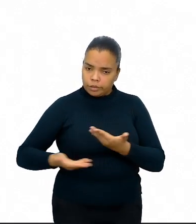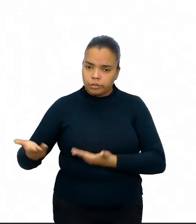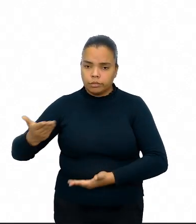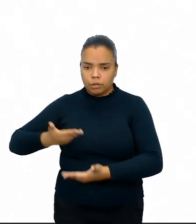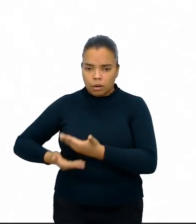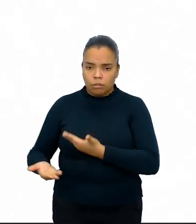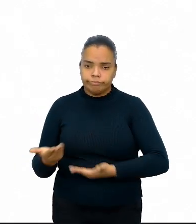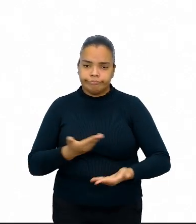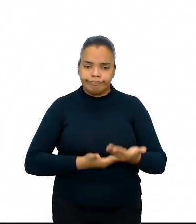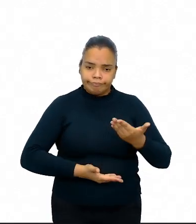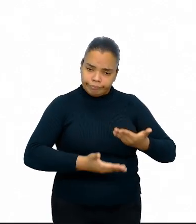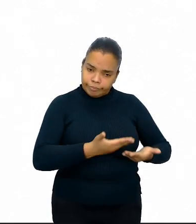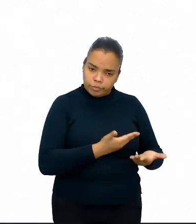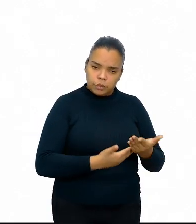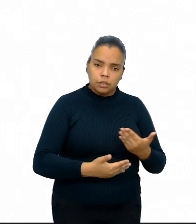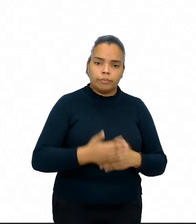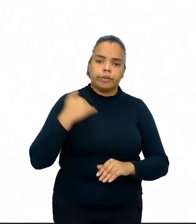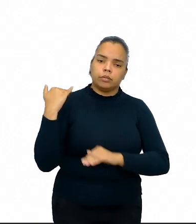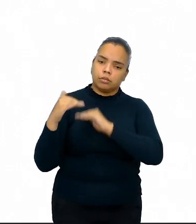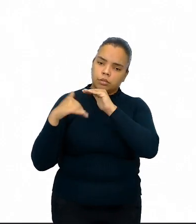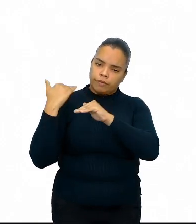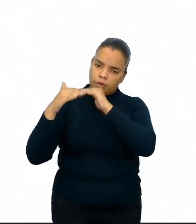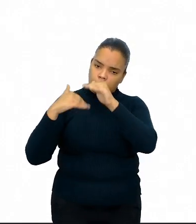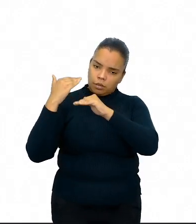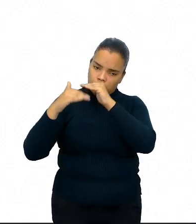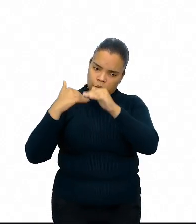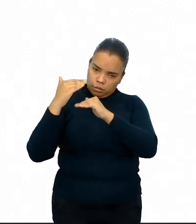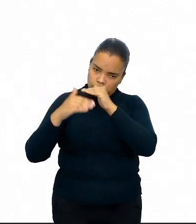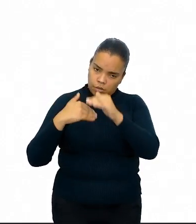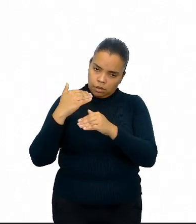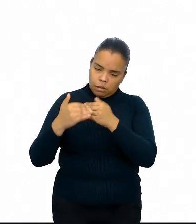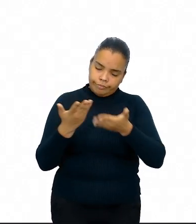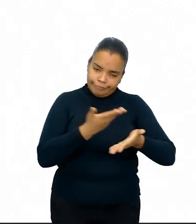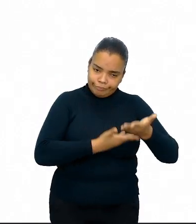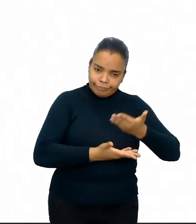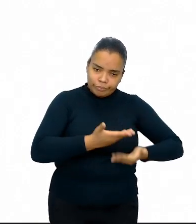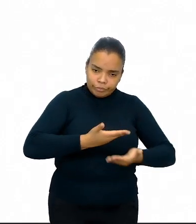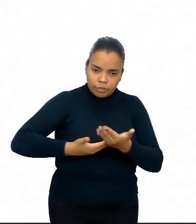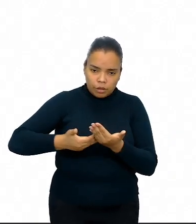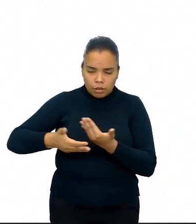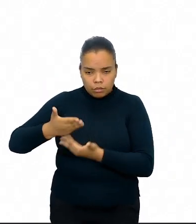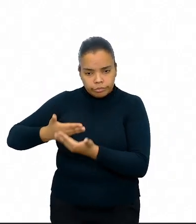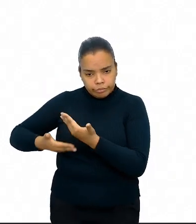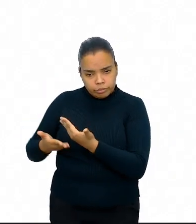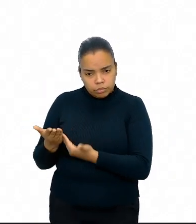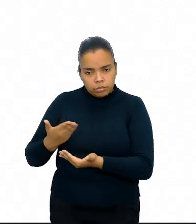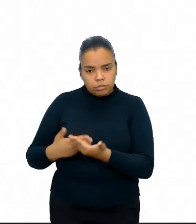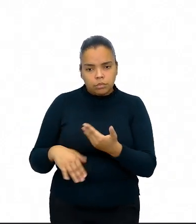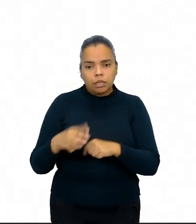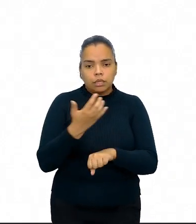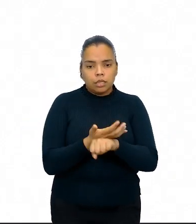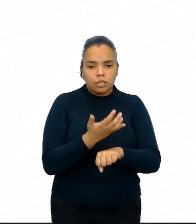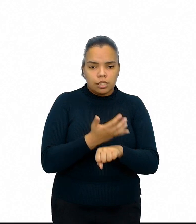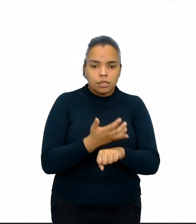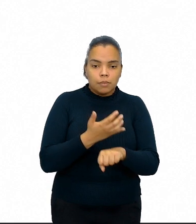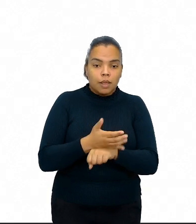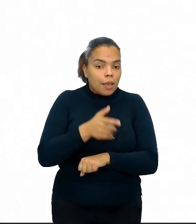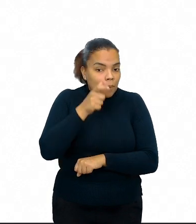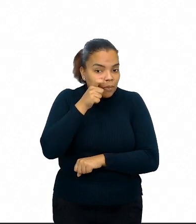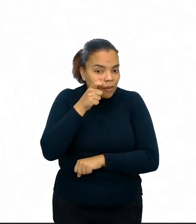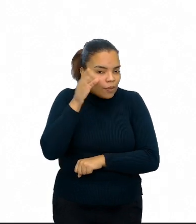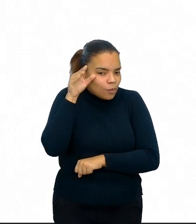ideia do desenvolvimento de ações pluri e interdisciplinares, aproveite também para dar uma espiadinha, né,